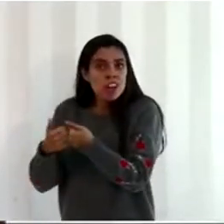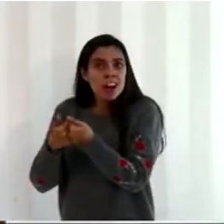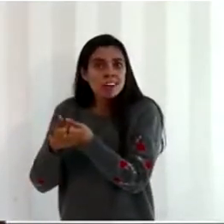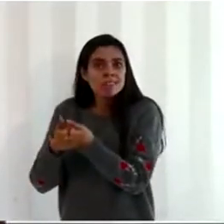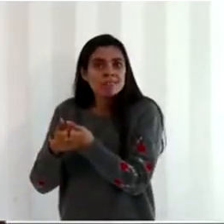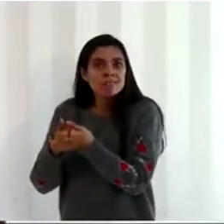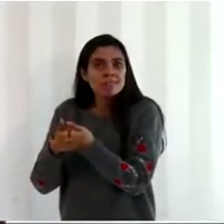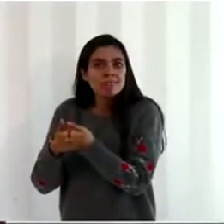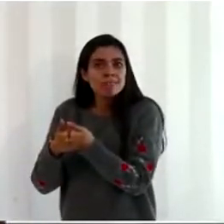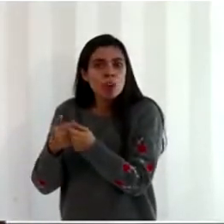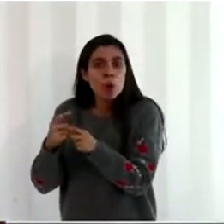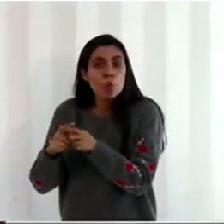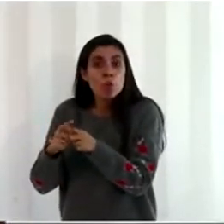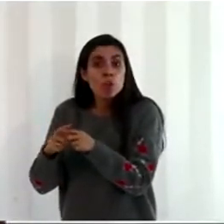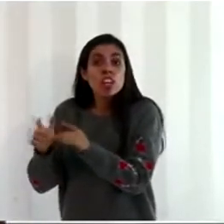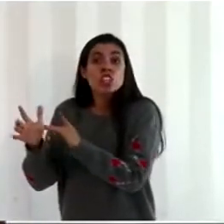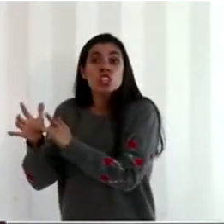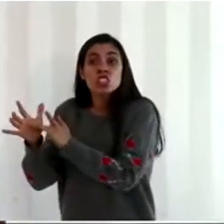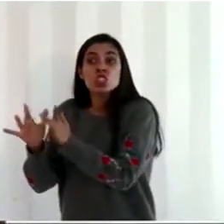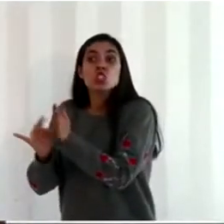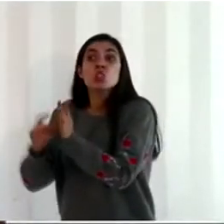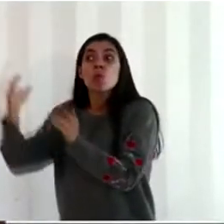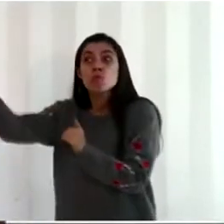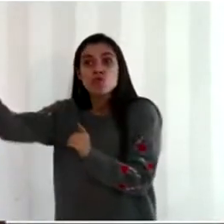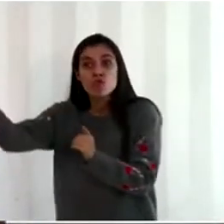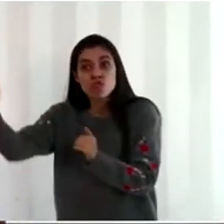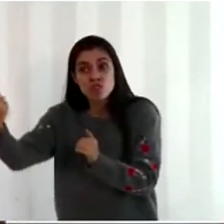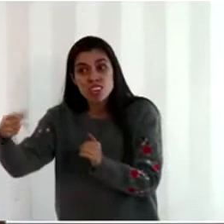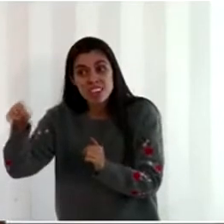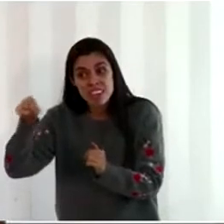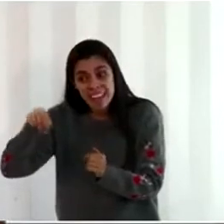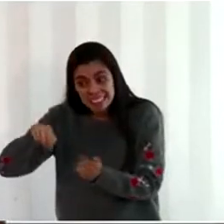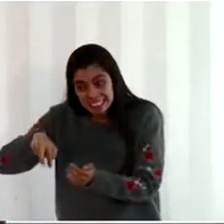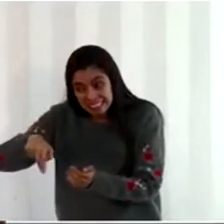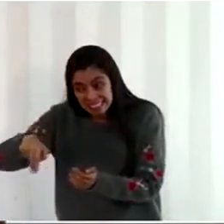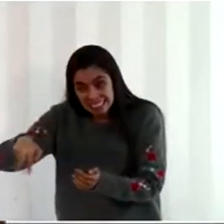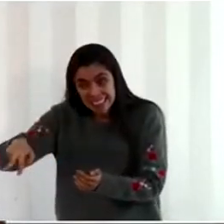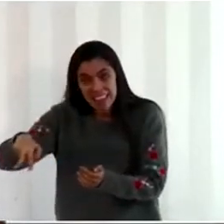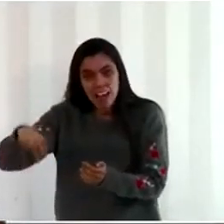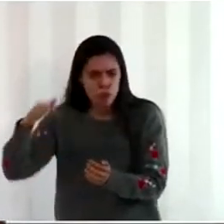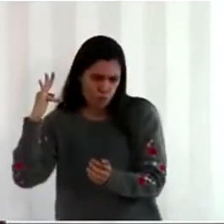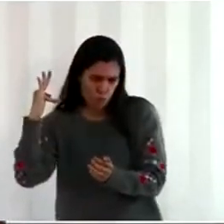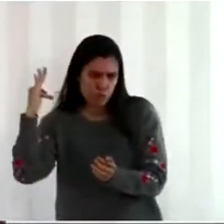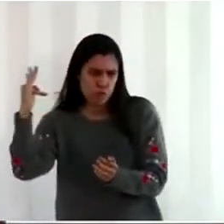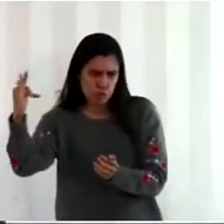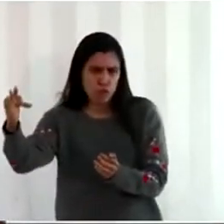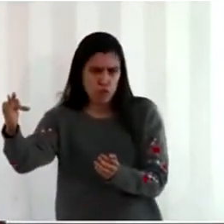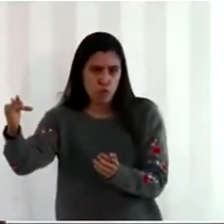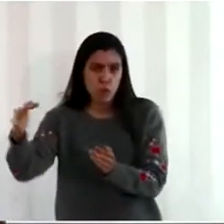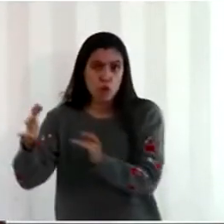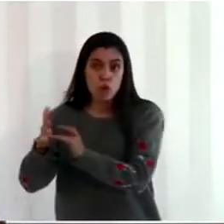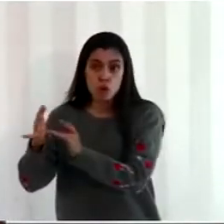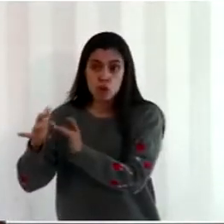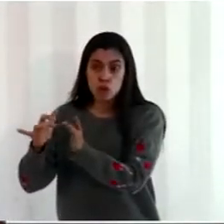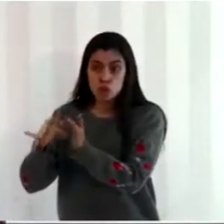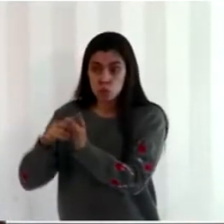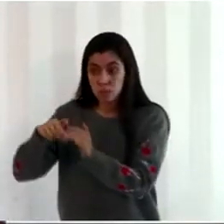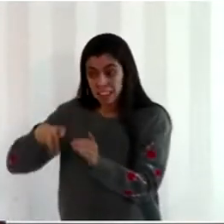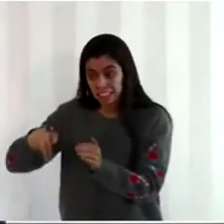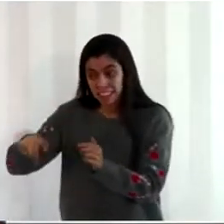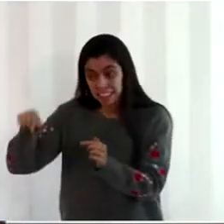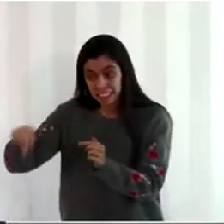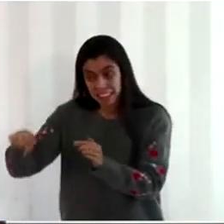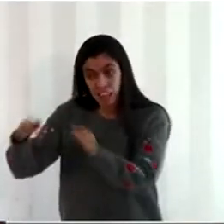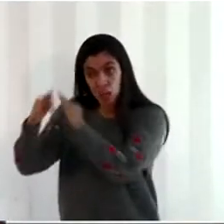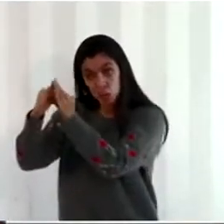de que adianta um templo erguido, se dentro daquele templo as pessoas continuam imundas, trazendo coisas erradas para a